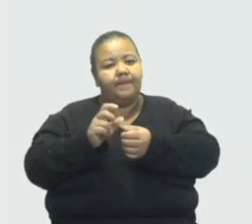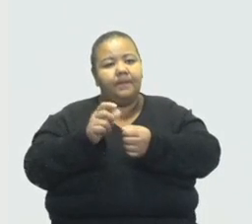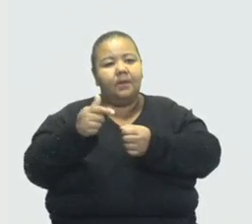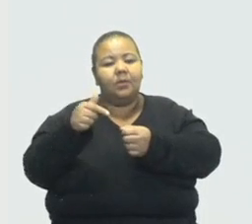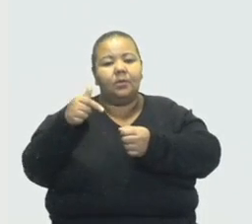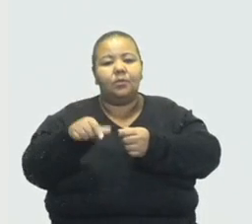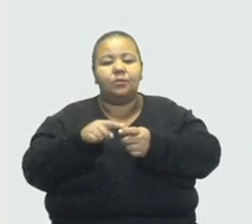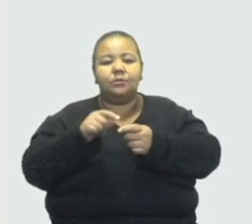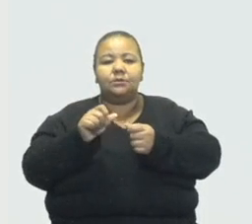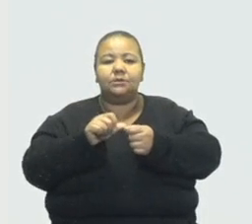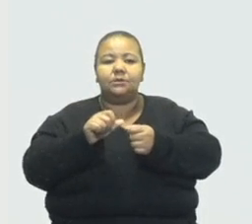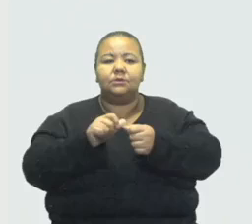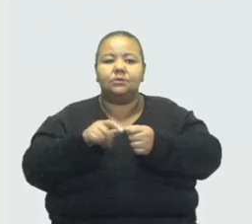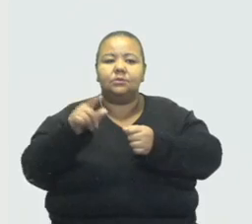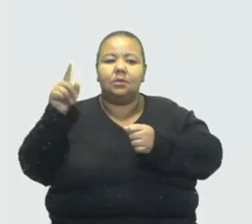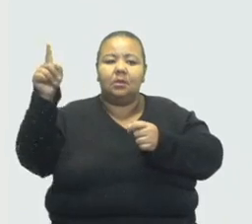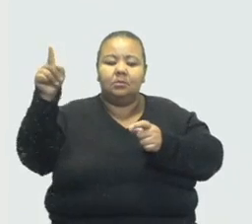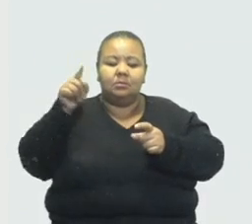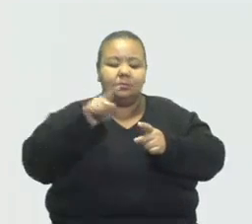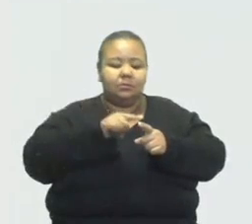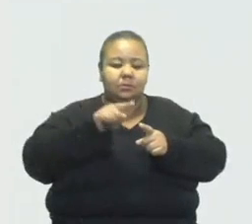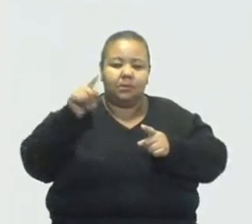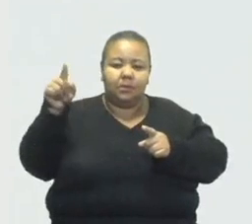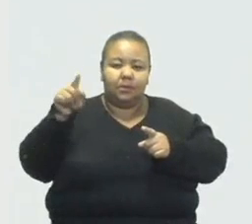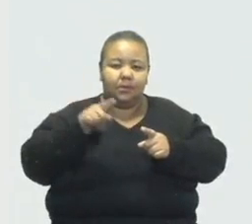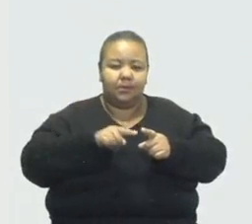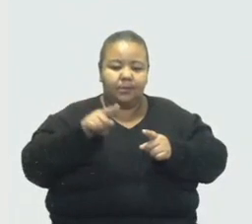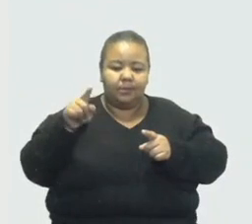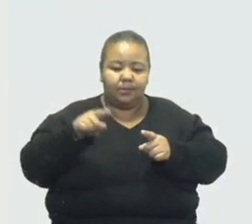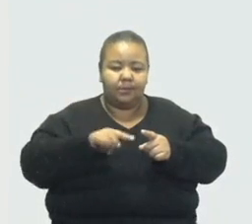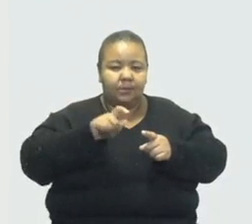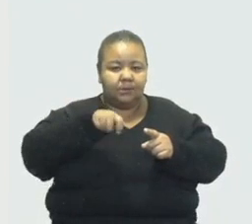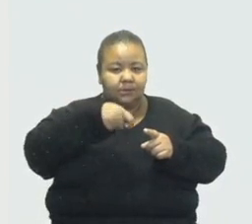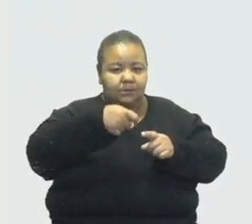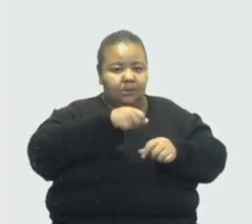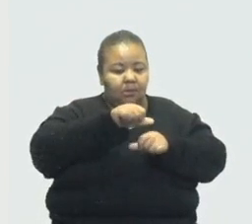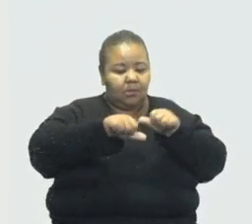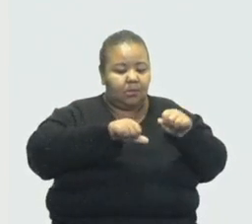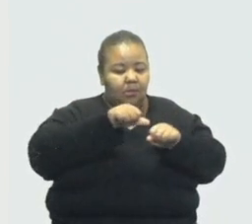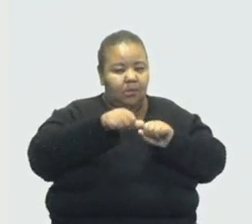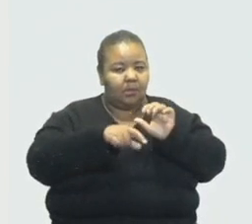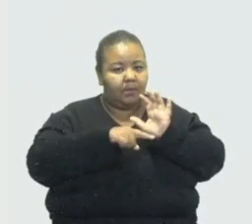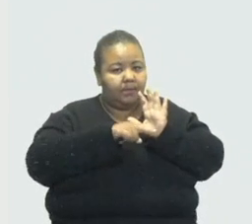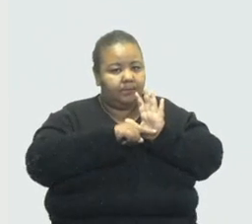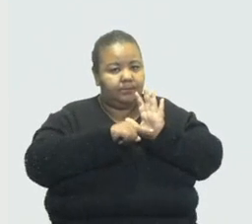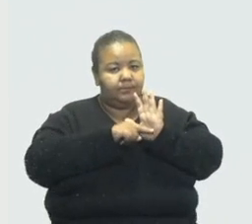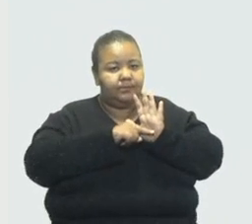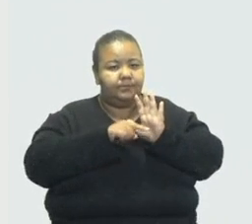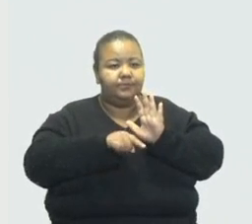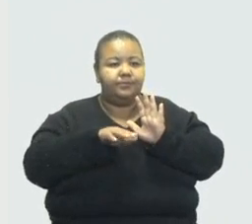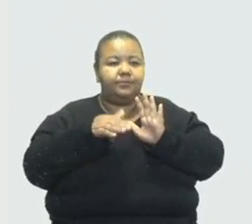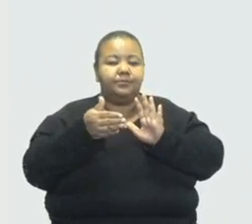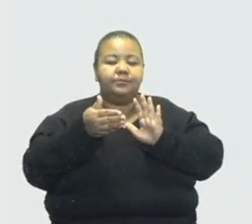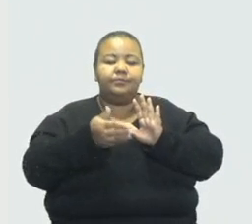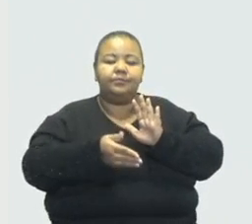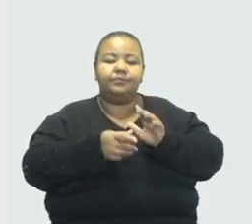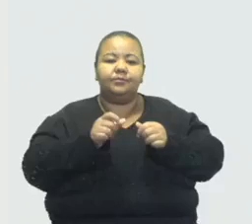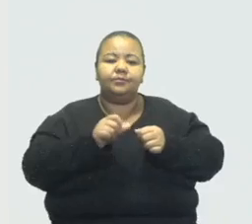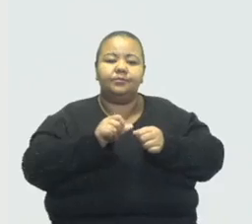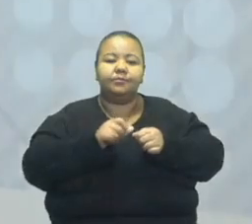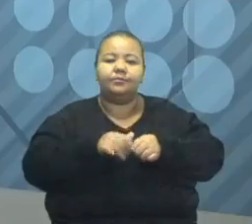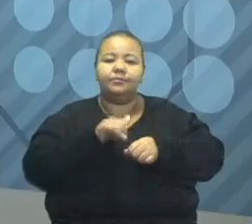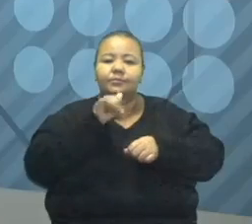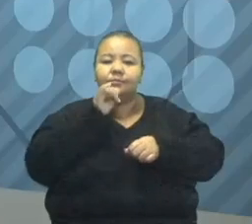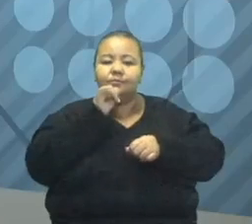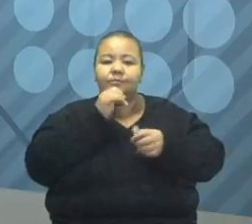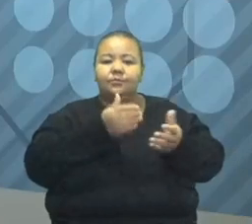secundária. No sentido de diagonal secundária, o sinal ele vai trocar. Então, quando a gente, aqui nesse caso, eu